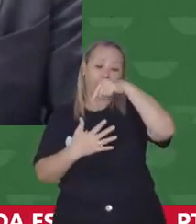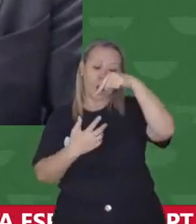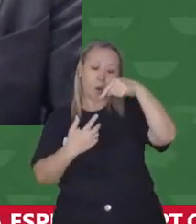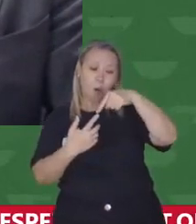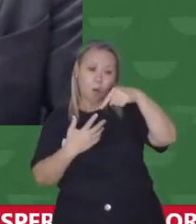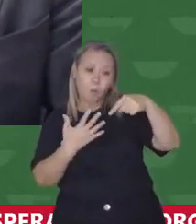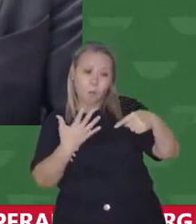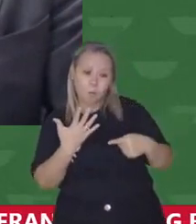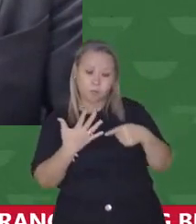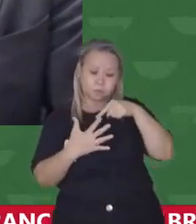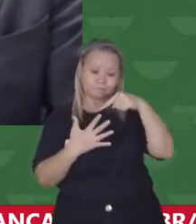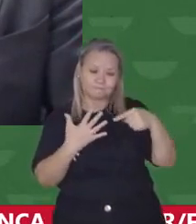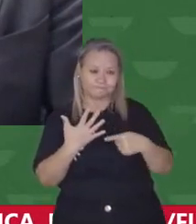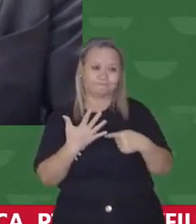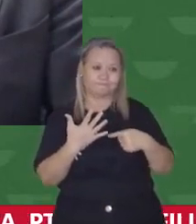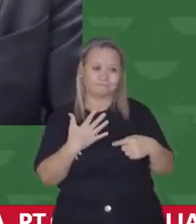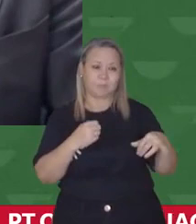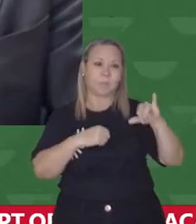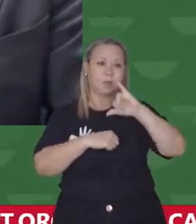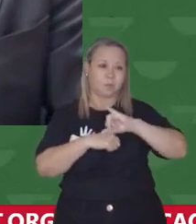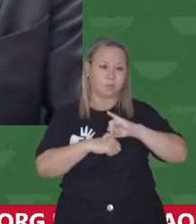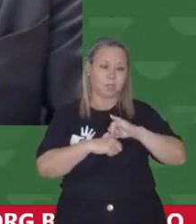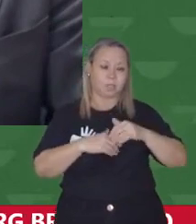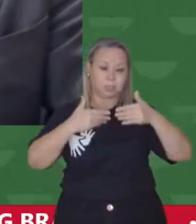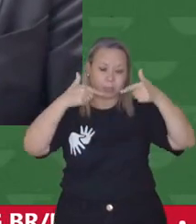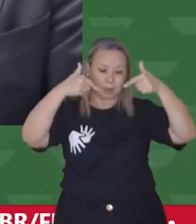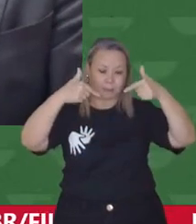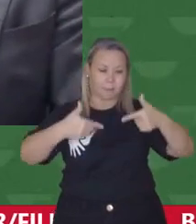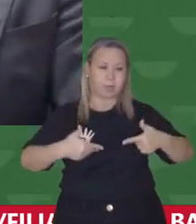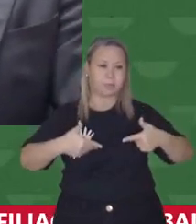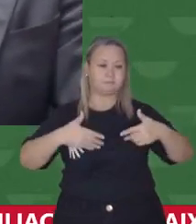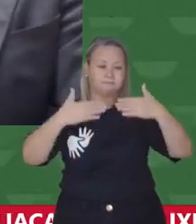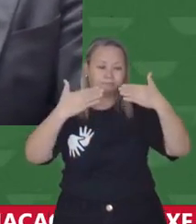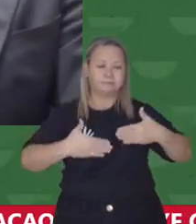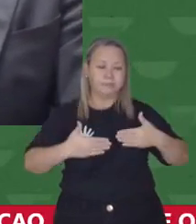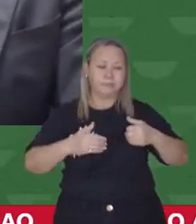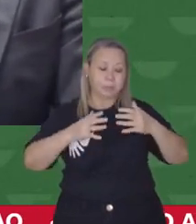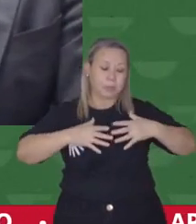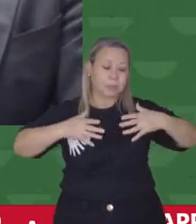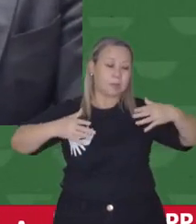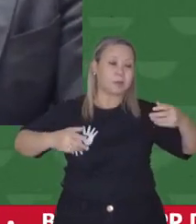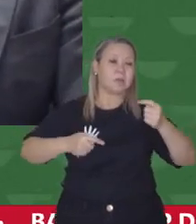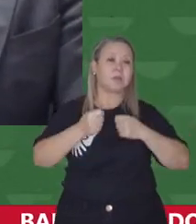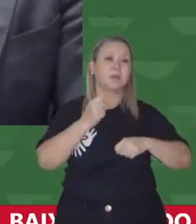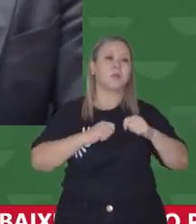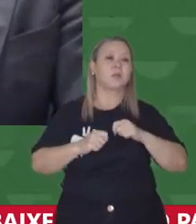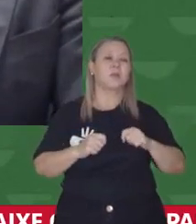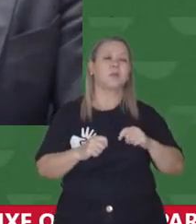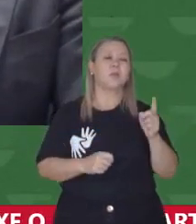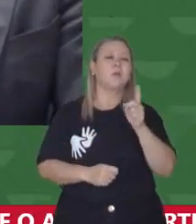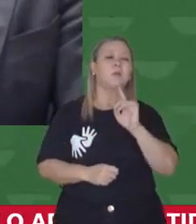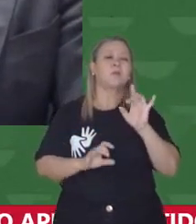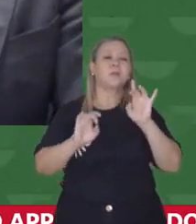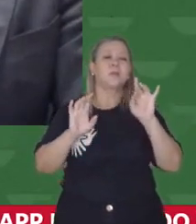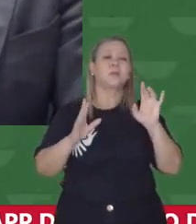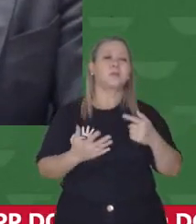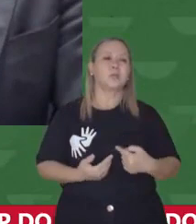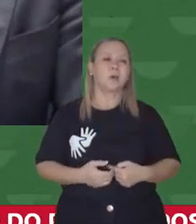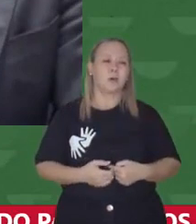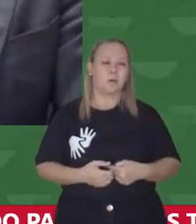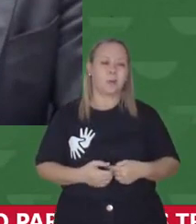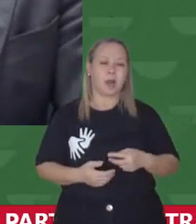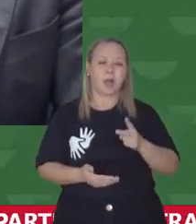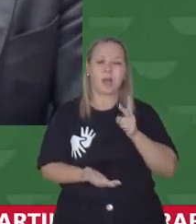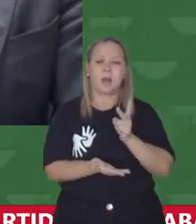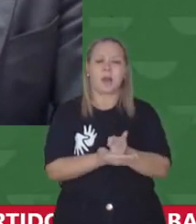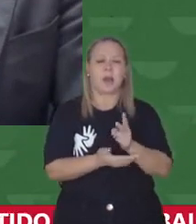um dos eixos, uma das frentes de expansão da economia. Não apenas para